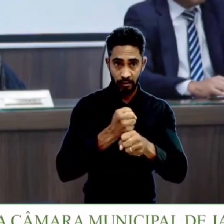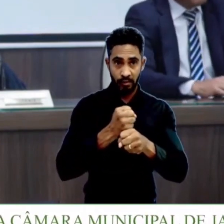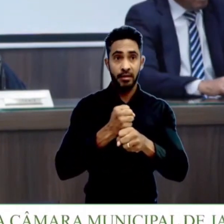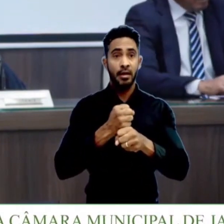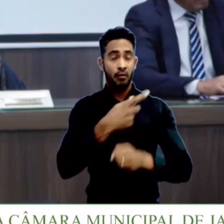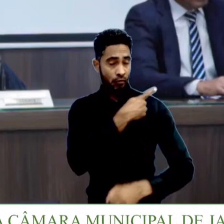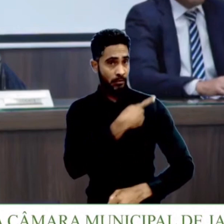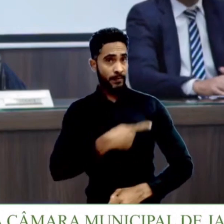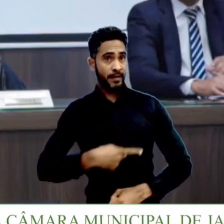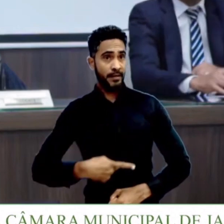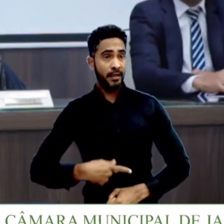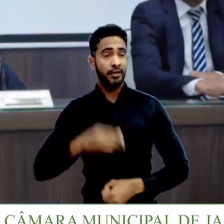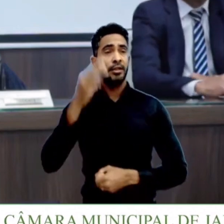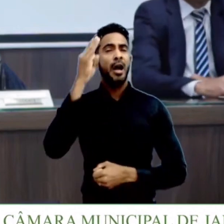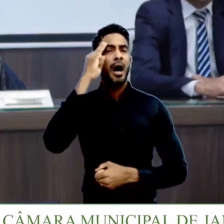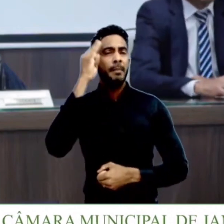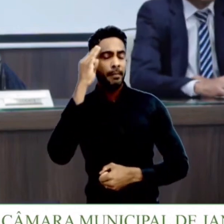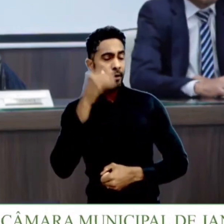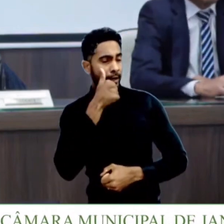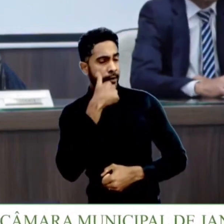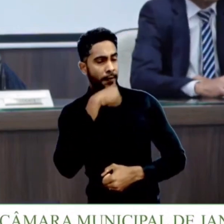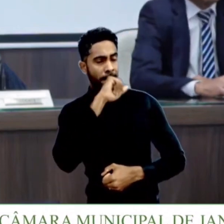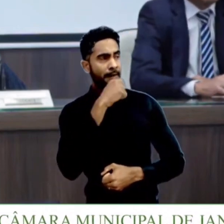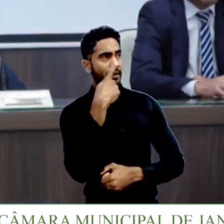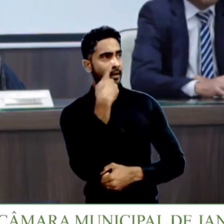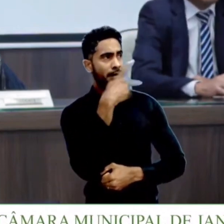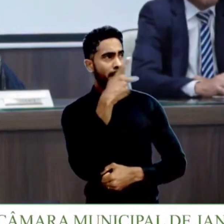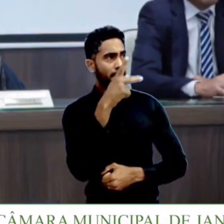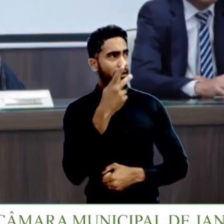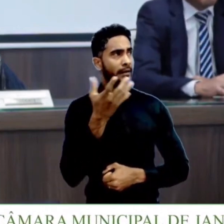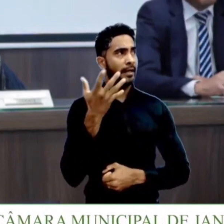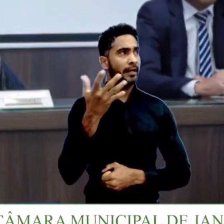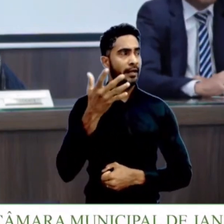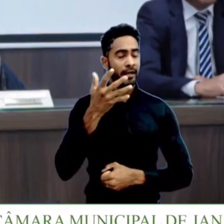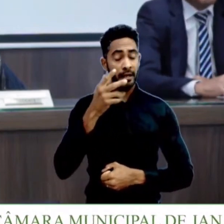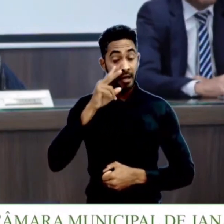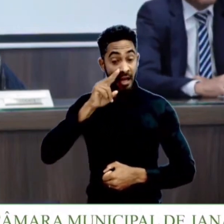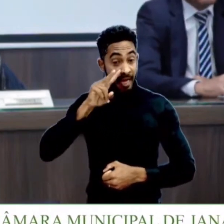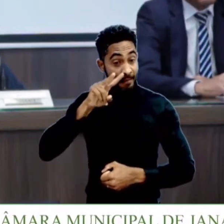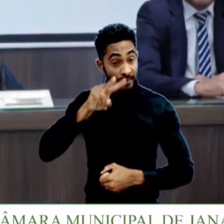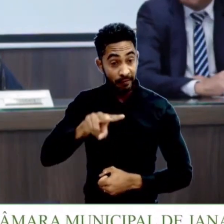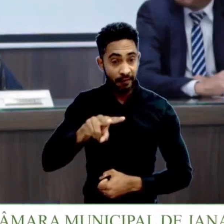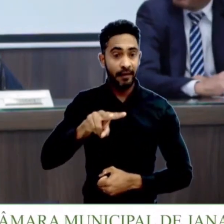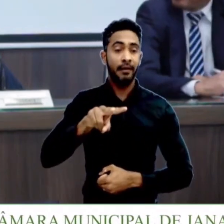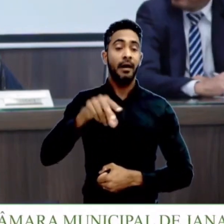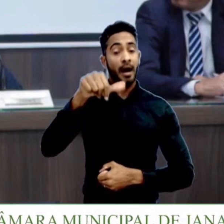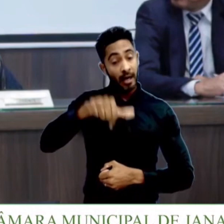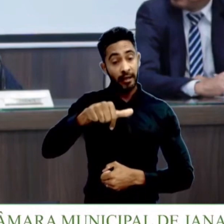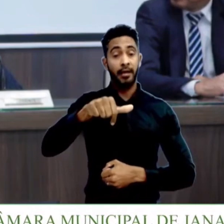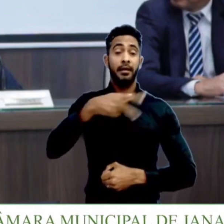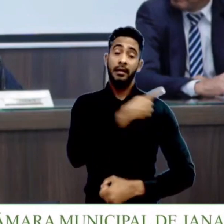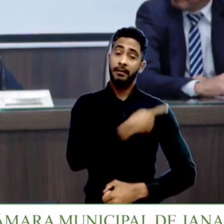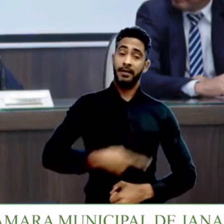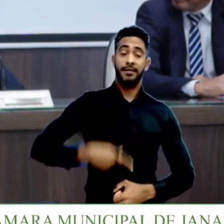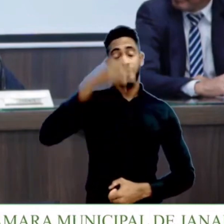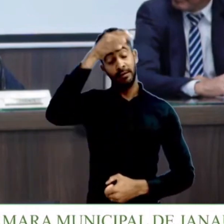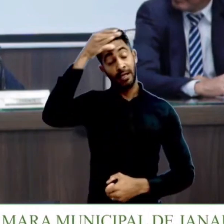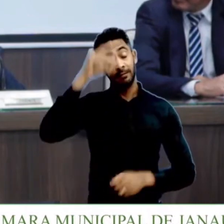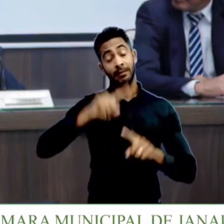casa, à memória da minha mãe, que ela queria muito me ver aqui, mas infelizmente não está conosco, ok?